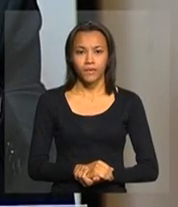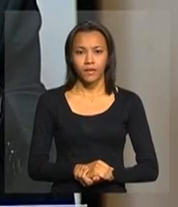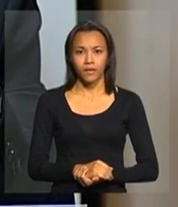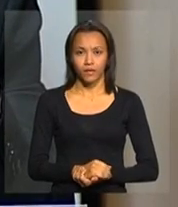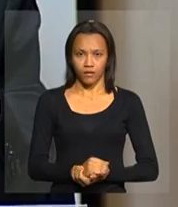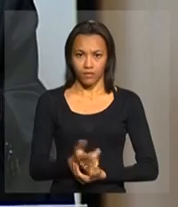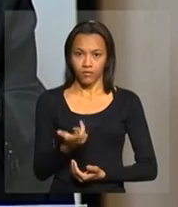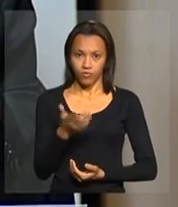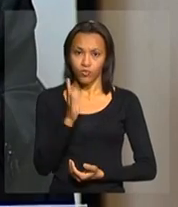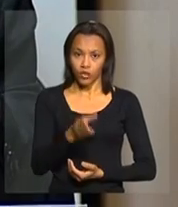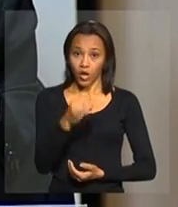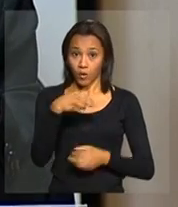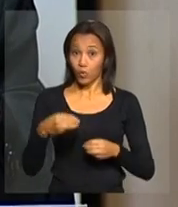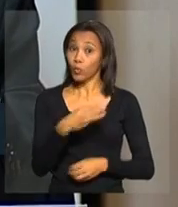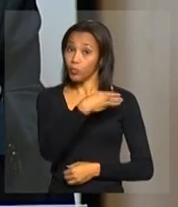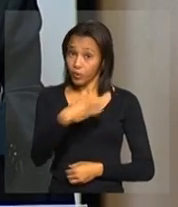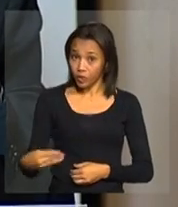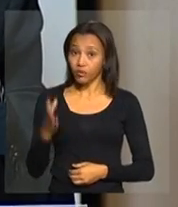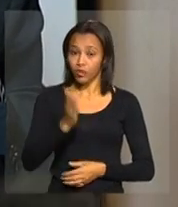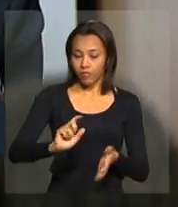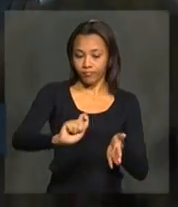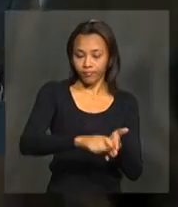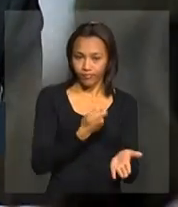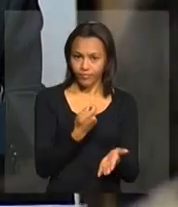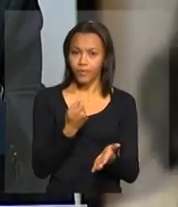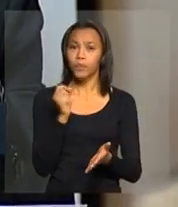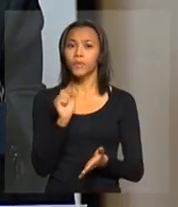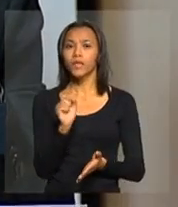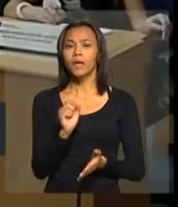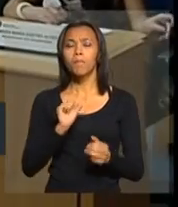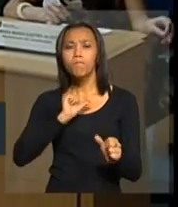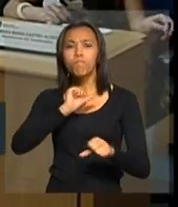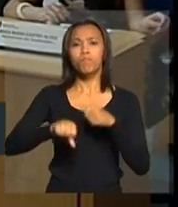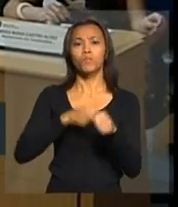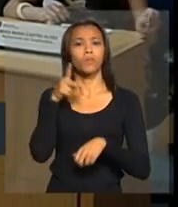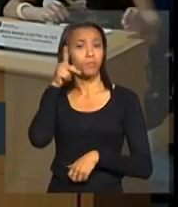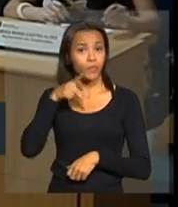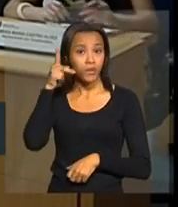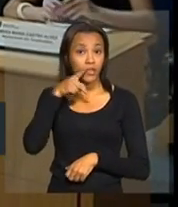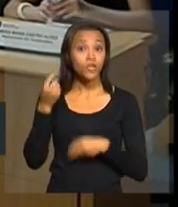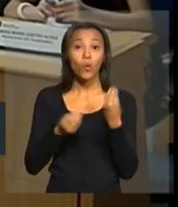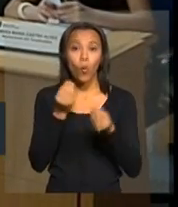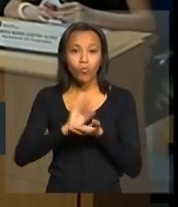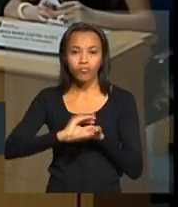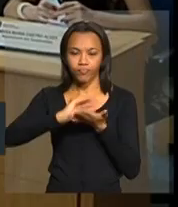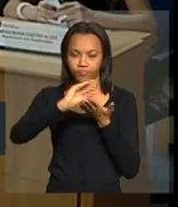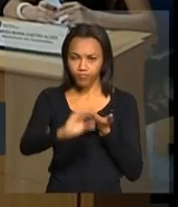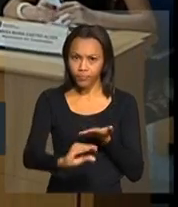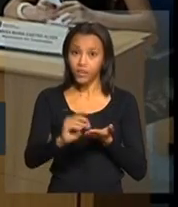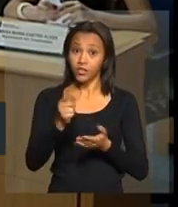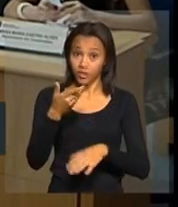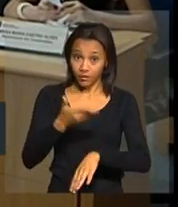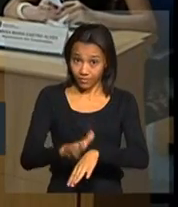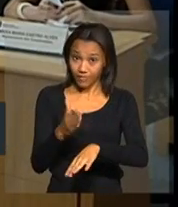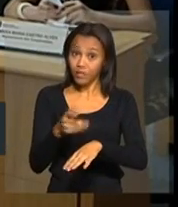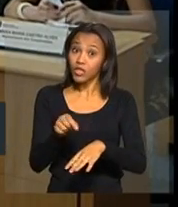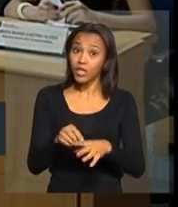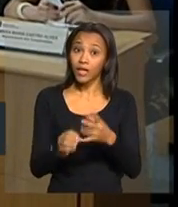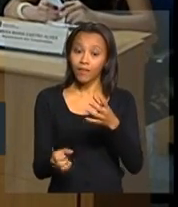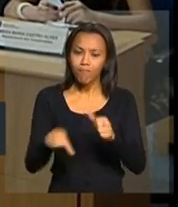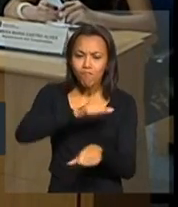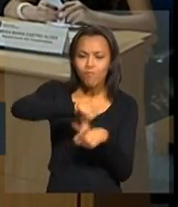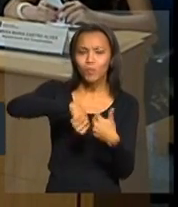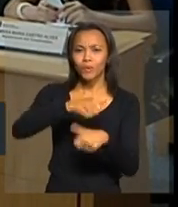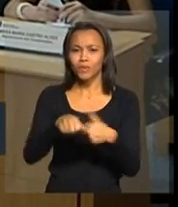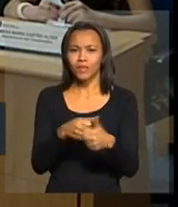além dessa que o ministro acaba de assinar agora, muda a política de financiamento no sentido de qualificar os hospitais